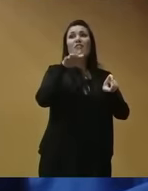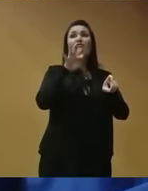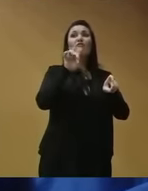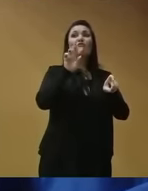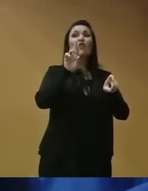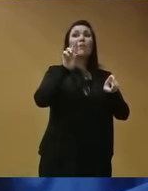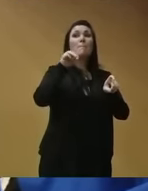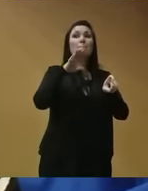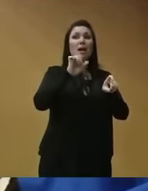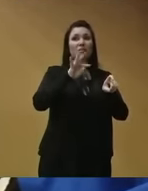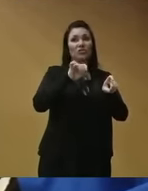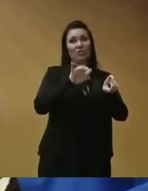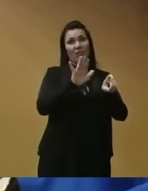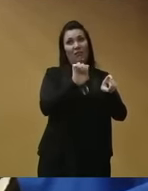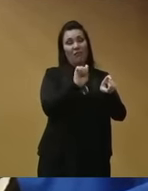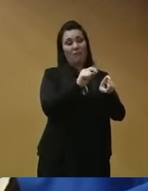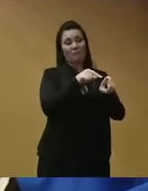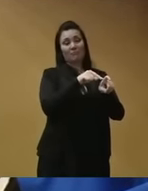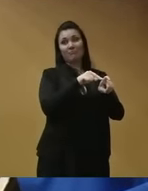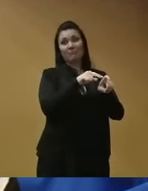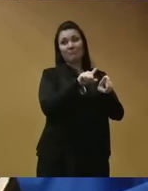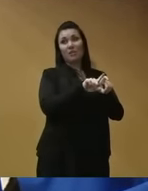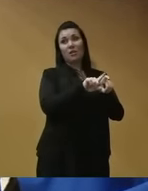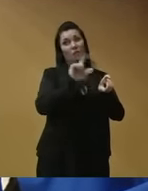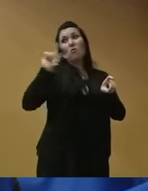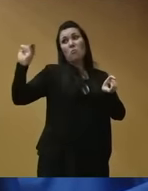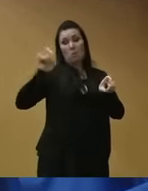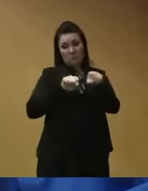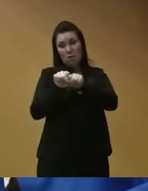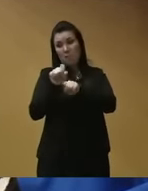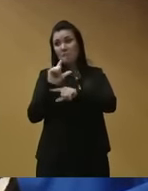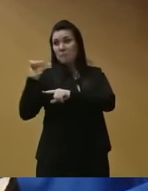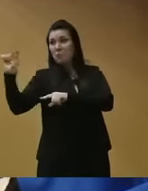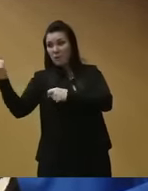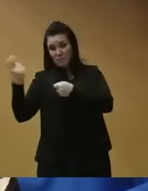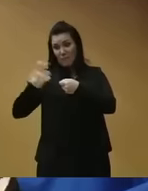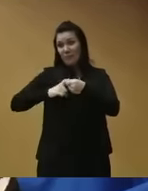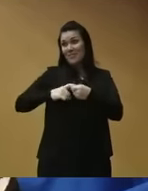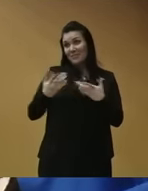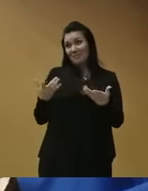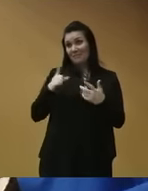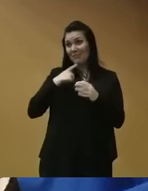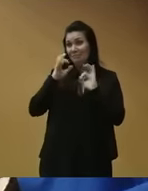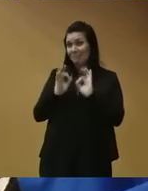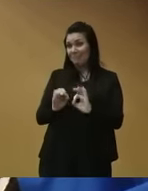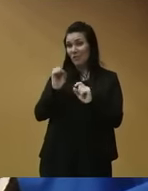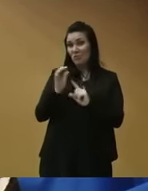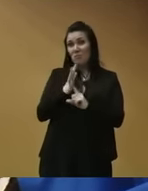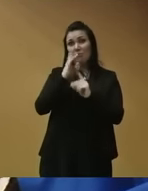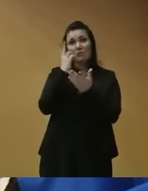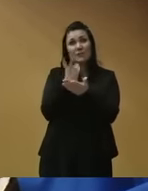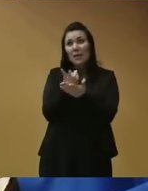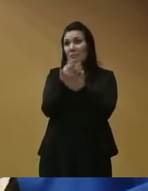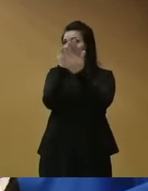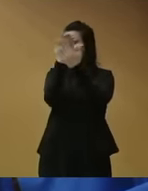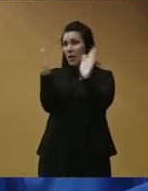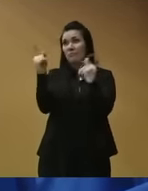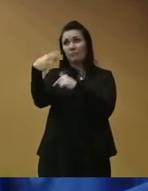E voltei um dia. Então, vocês podem ter certeza que a UFPEL estará sempre de portas